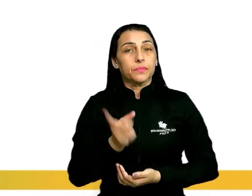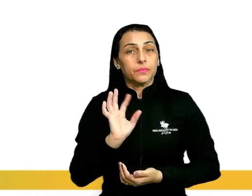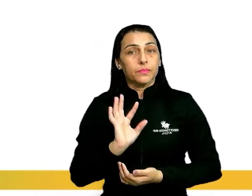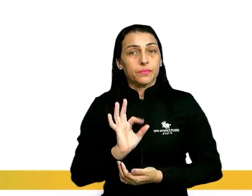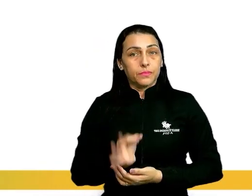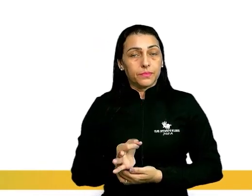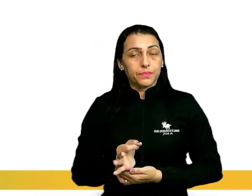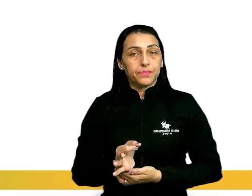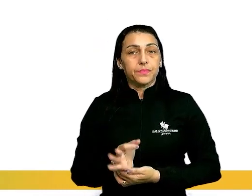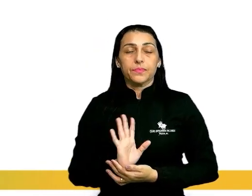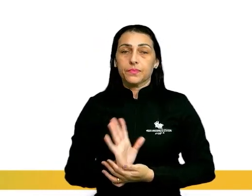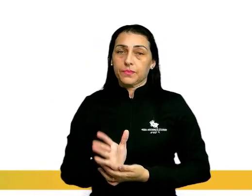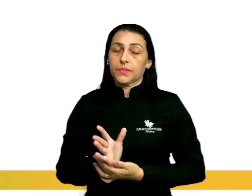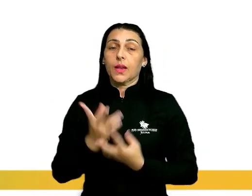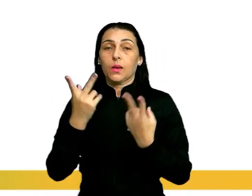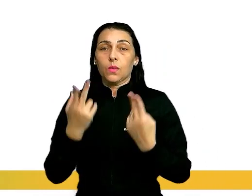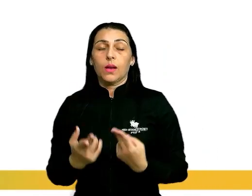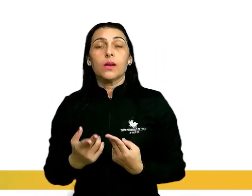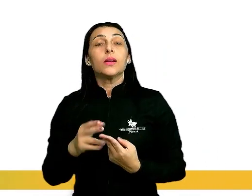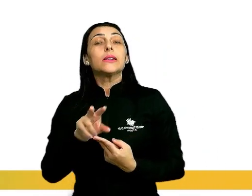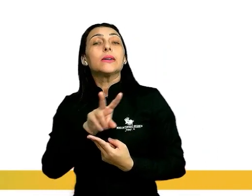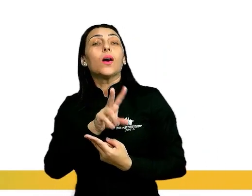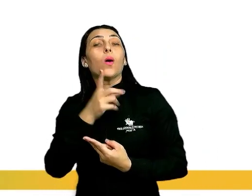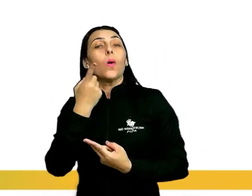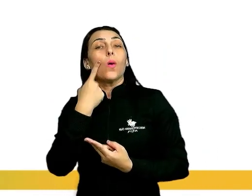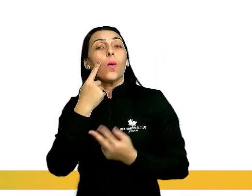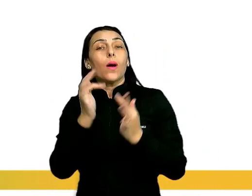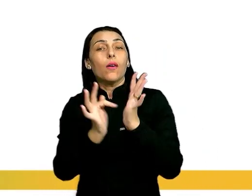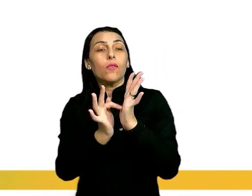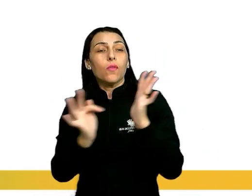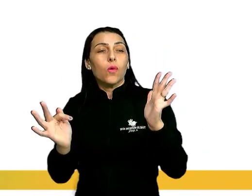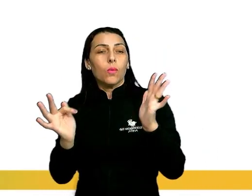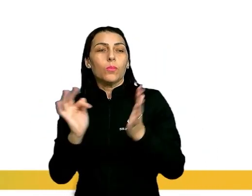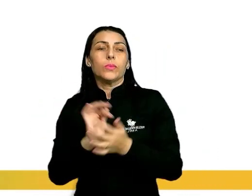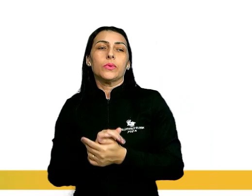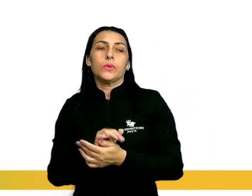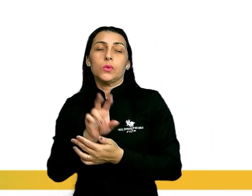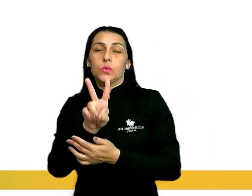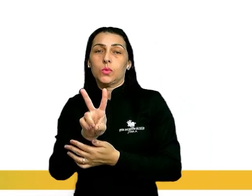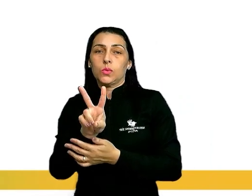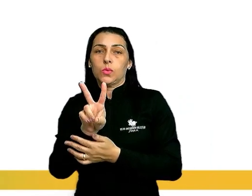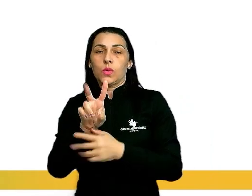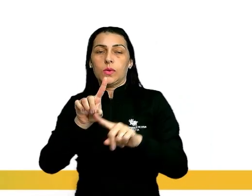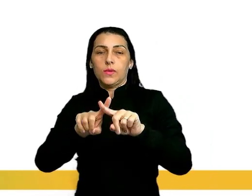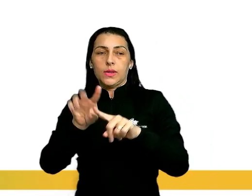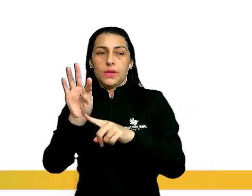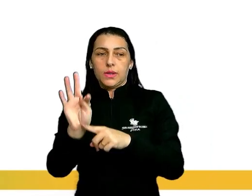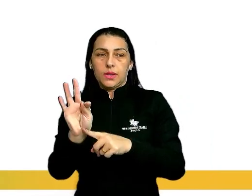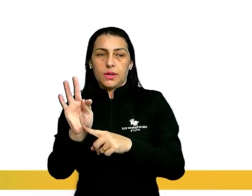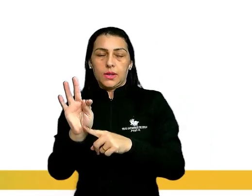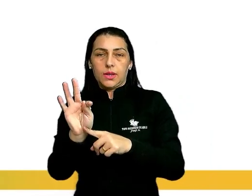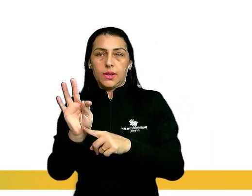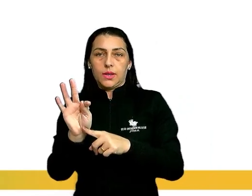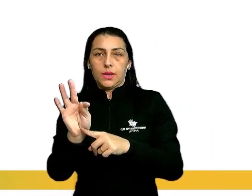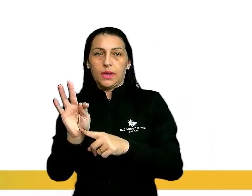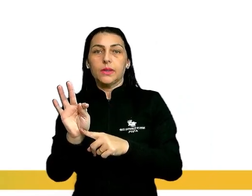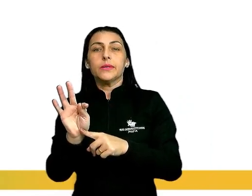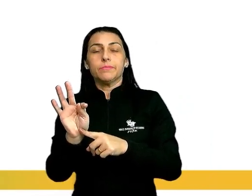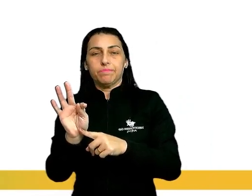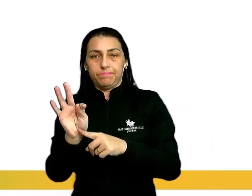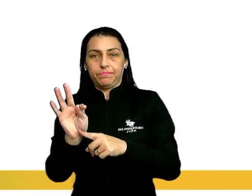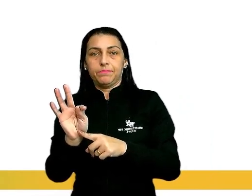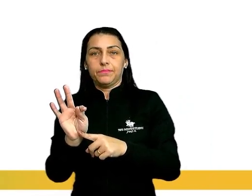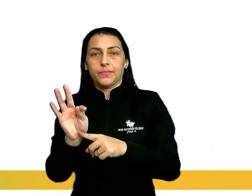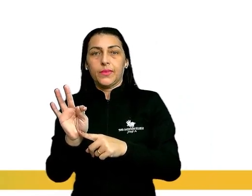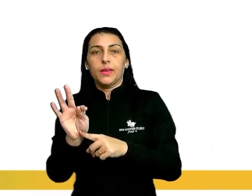certo já que vão ser iguais Você pode escrever a fórmula da seguinte maneira 2 x t né os dois TX ali